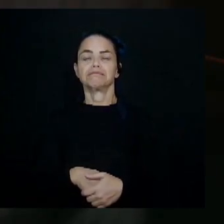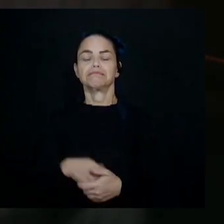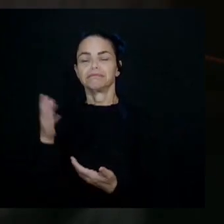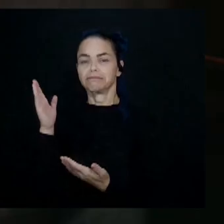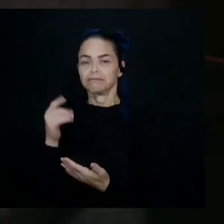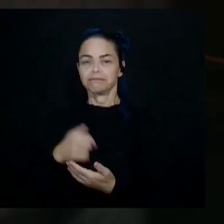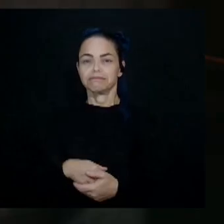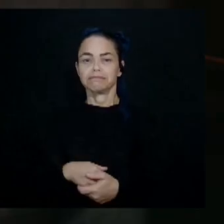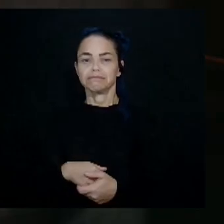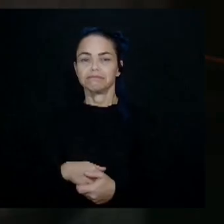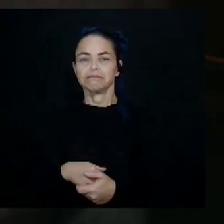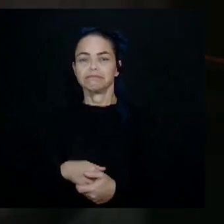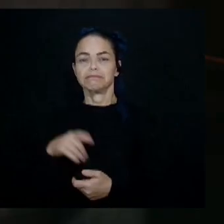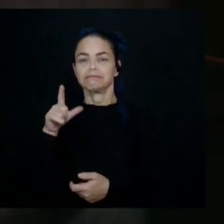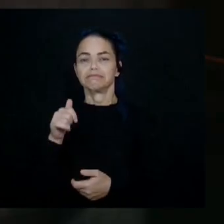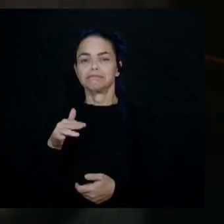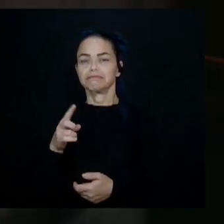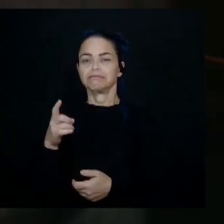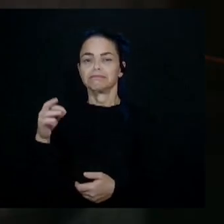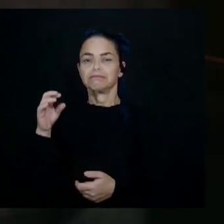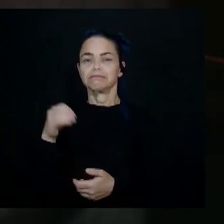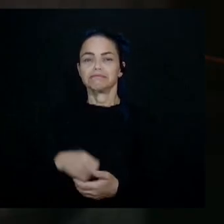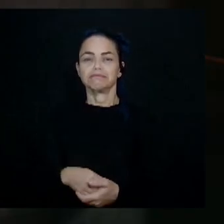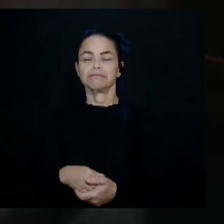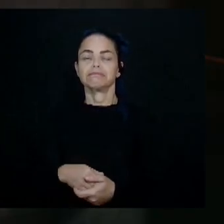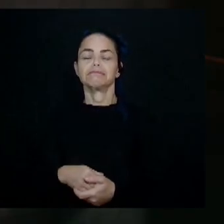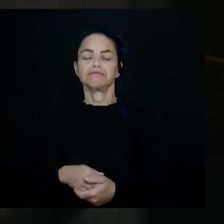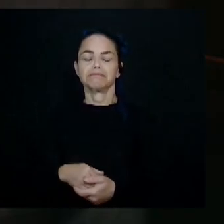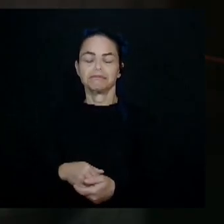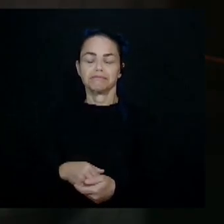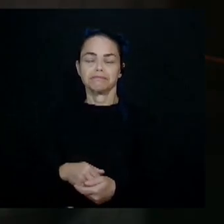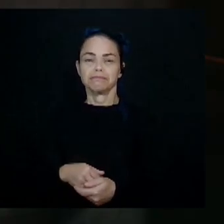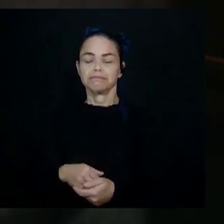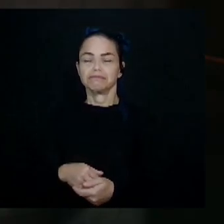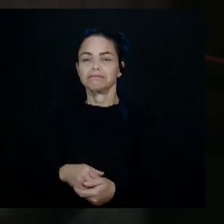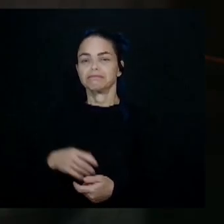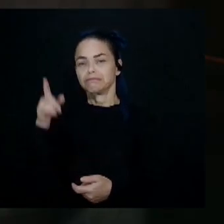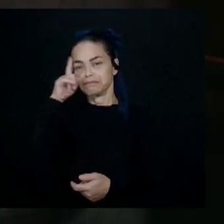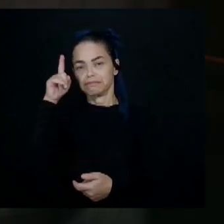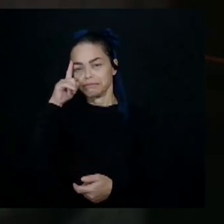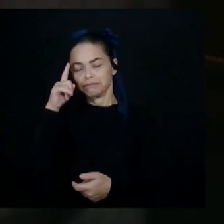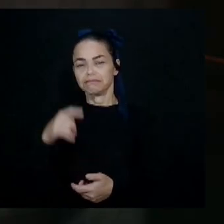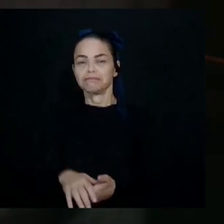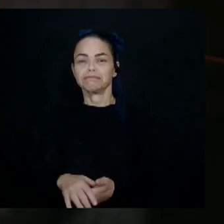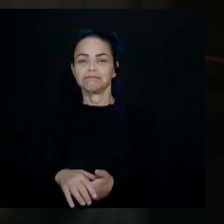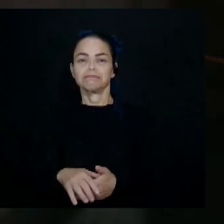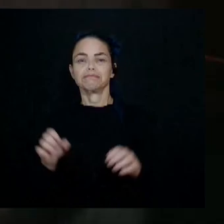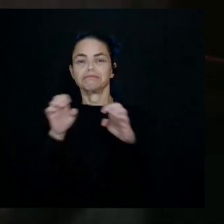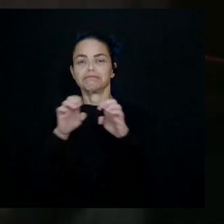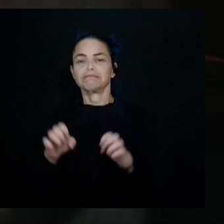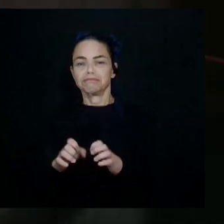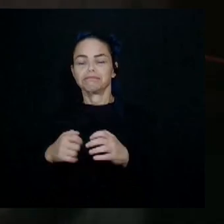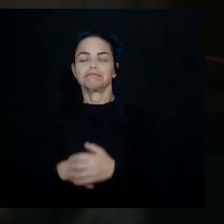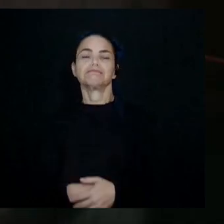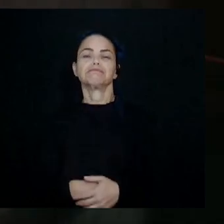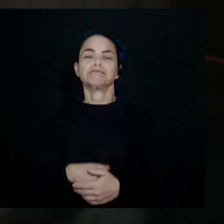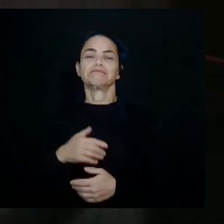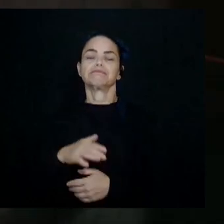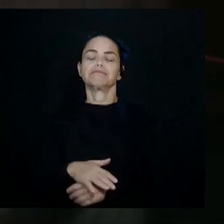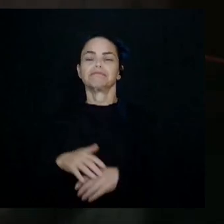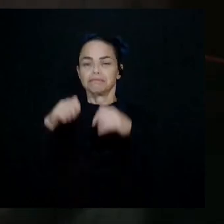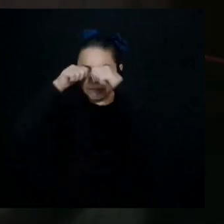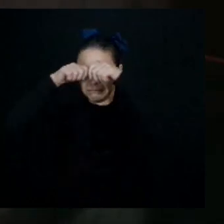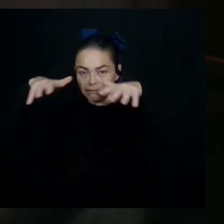O Leandro Castro do Swift. A rotina estruturada que os pais criam para crianças autistas